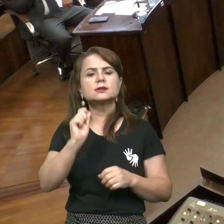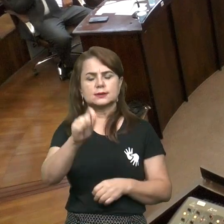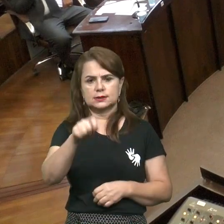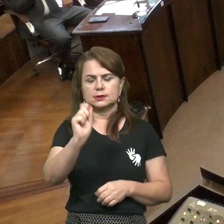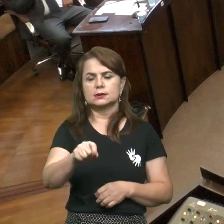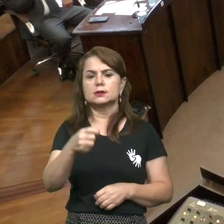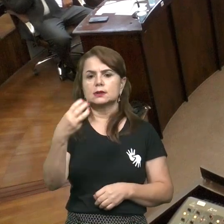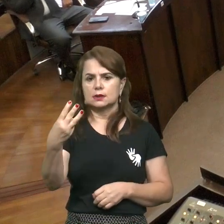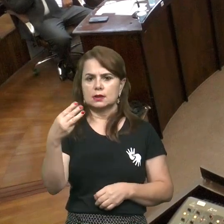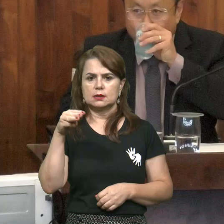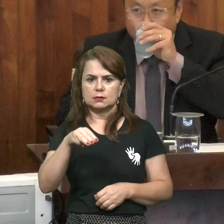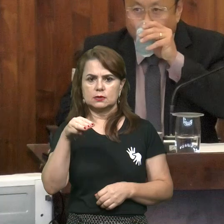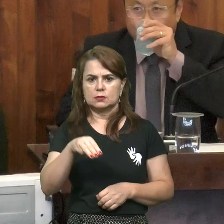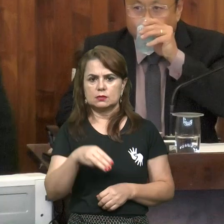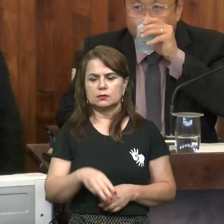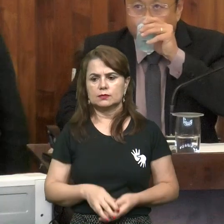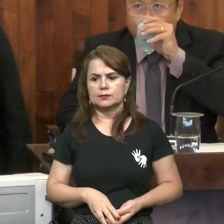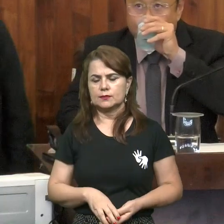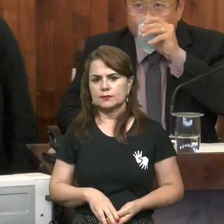de justificativa de voto.